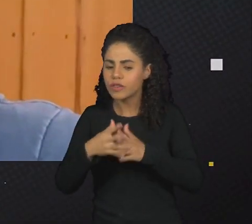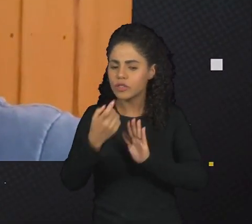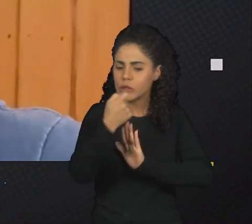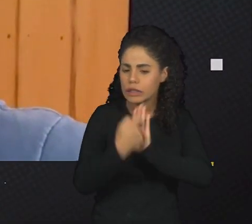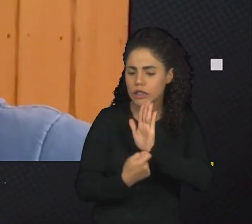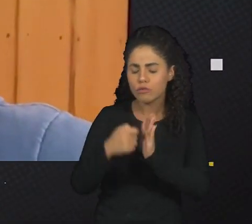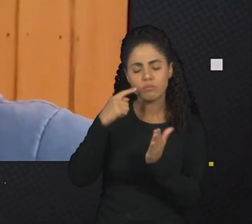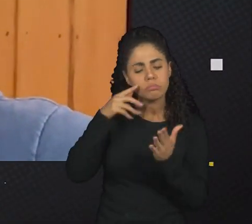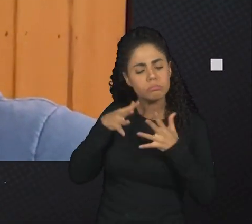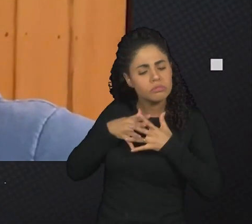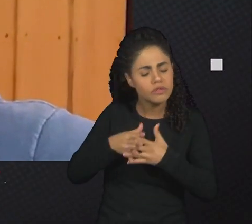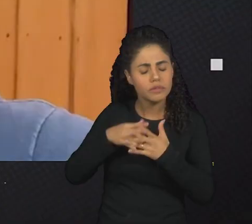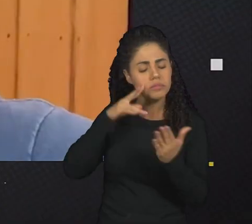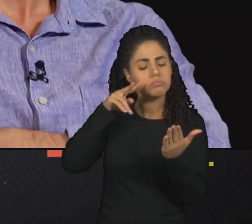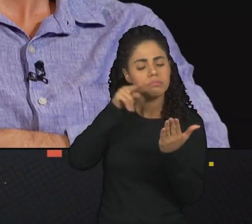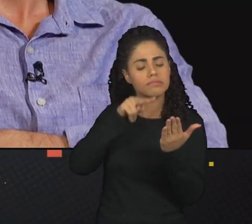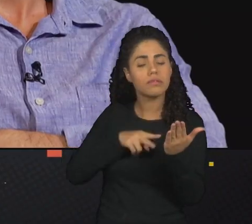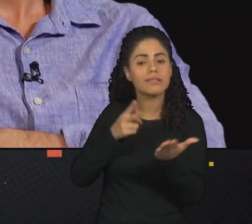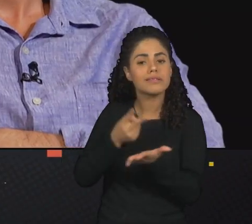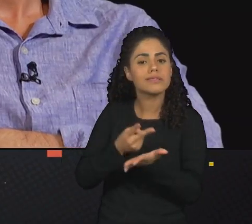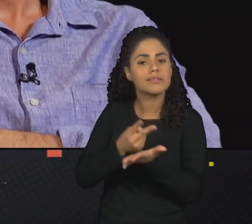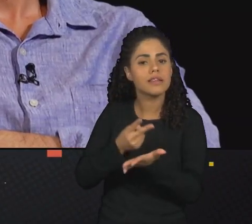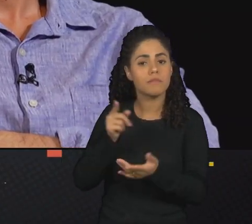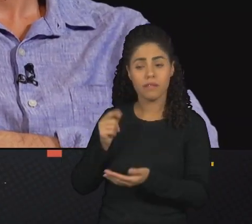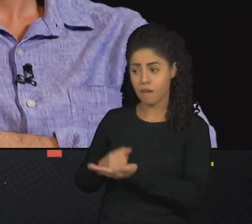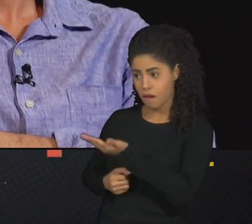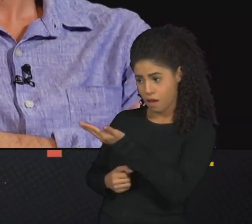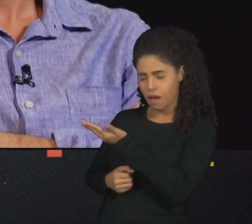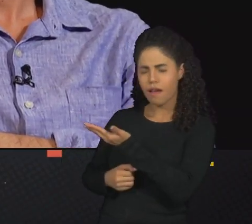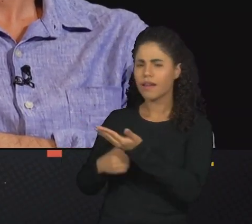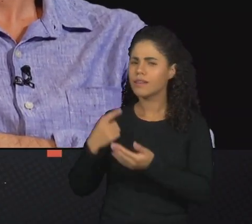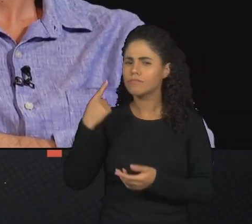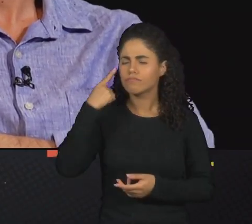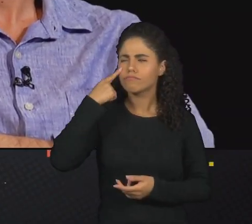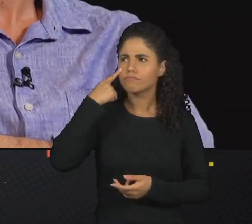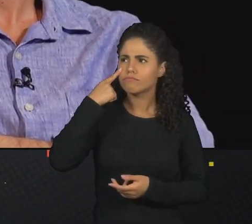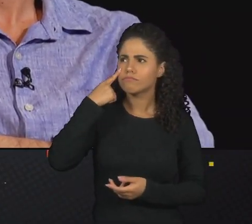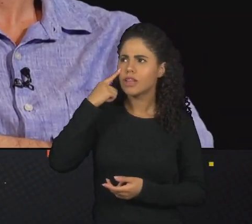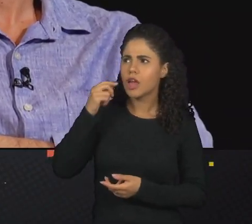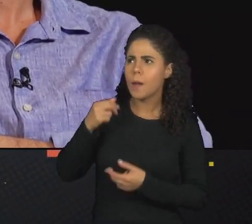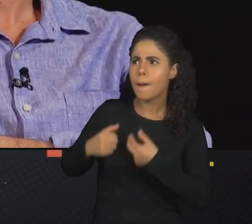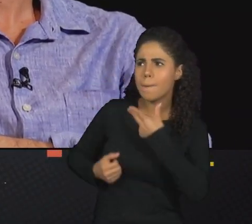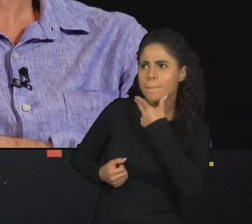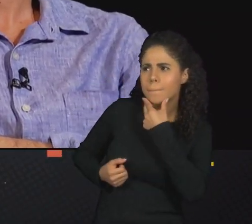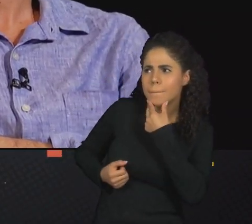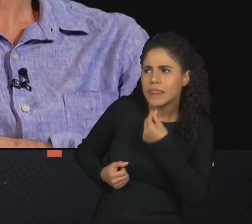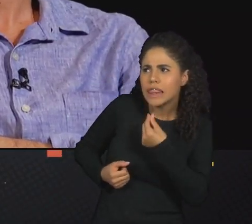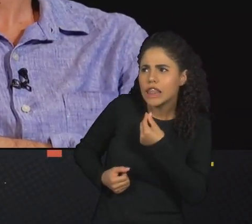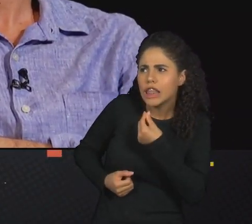tenra idade. Então o Caio era uma mistura de menino, homem,